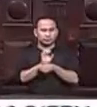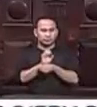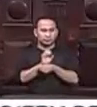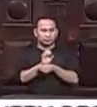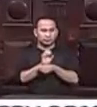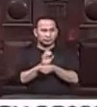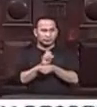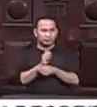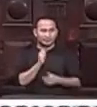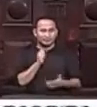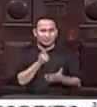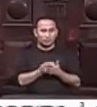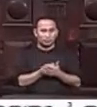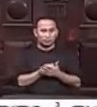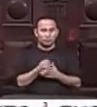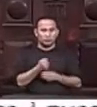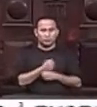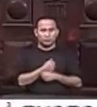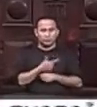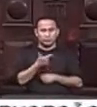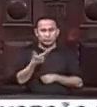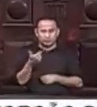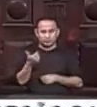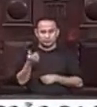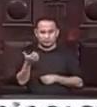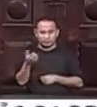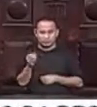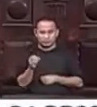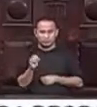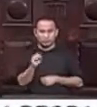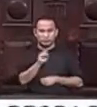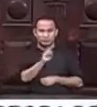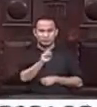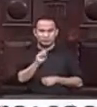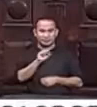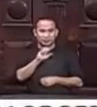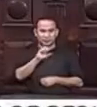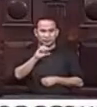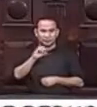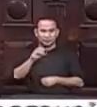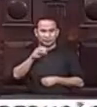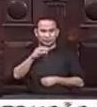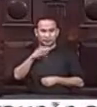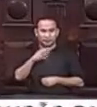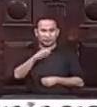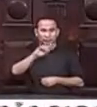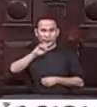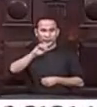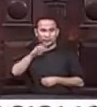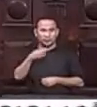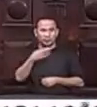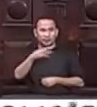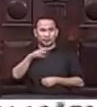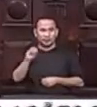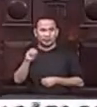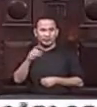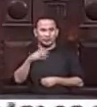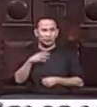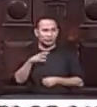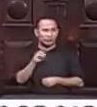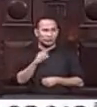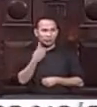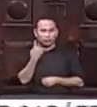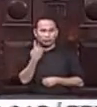o Estado pagou em 2016 894 mil reais à Petrobras para ter